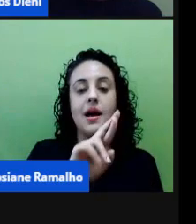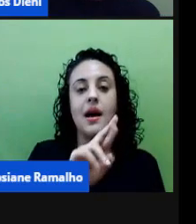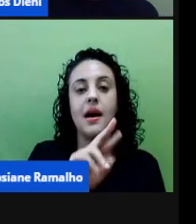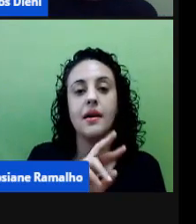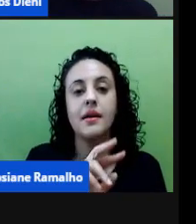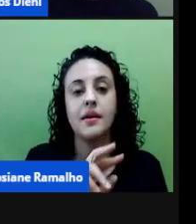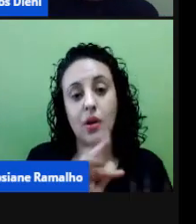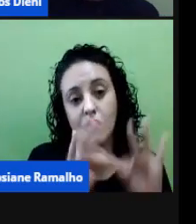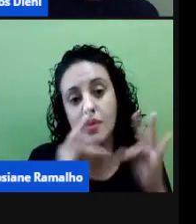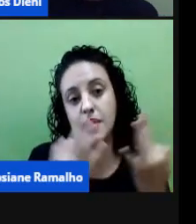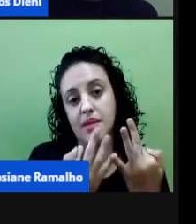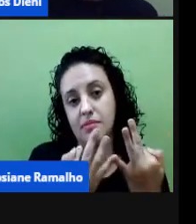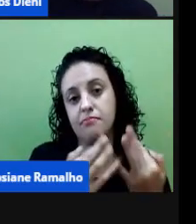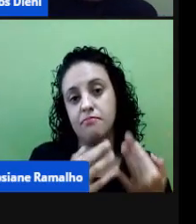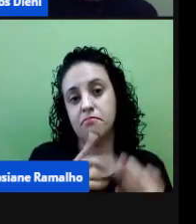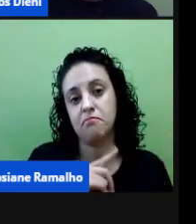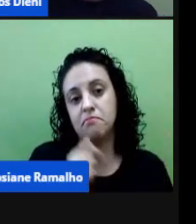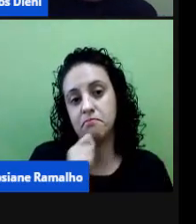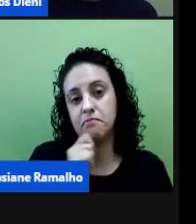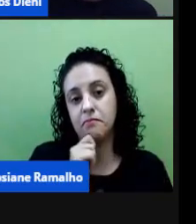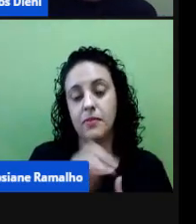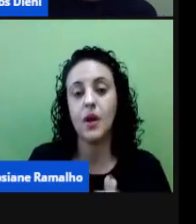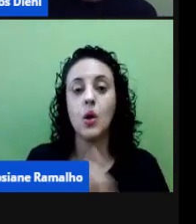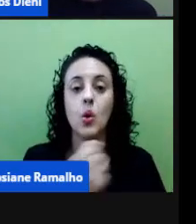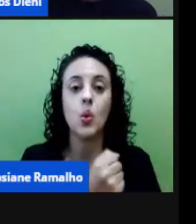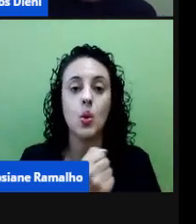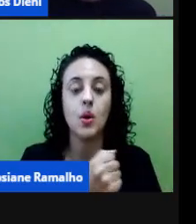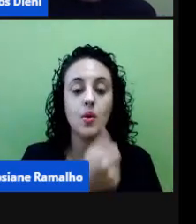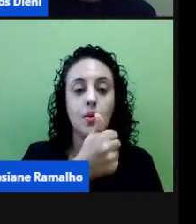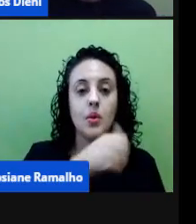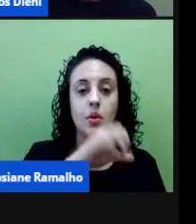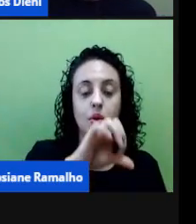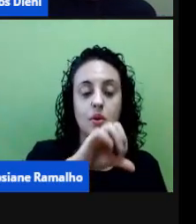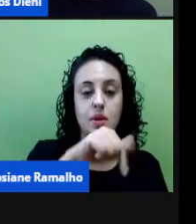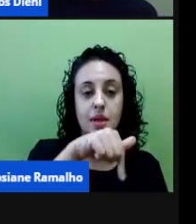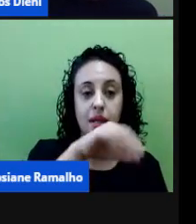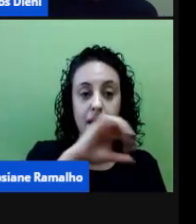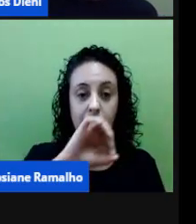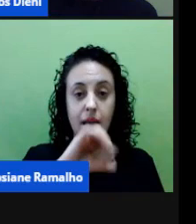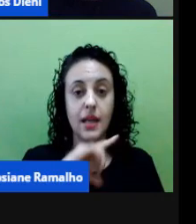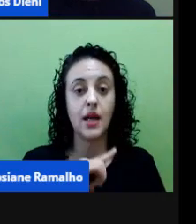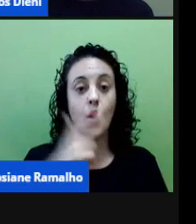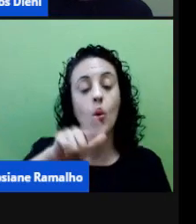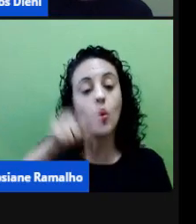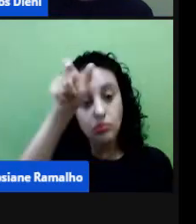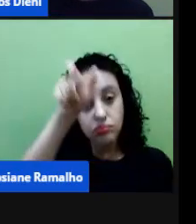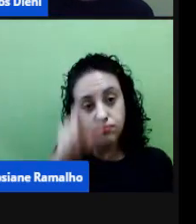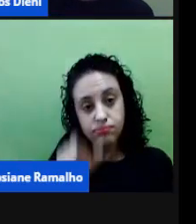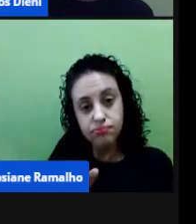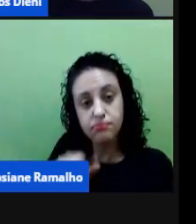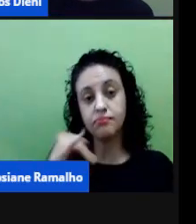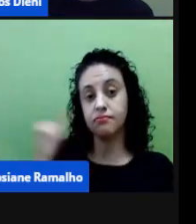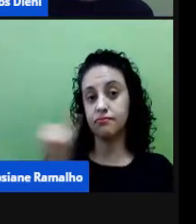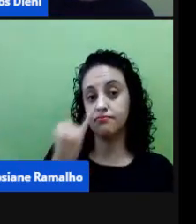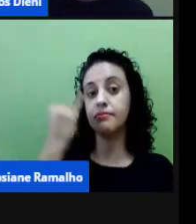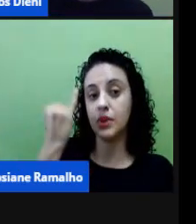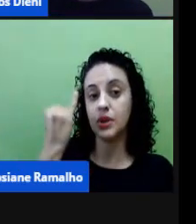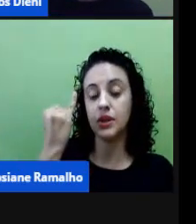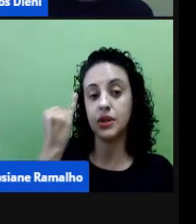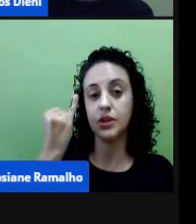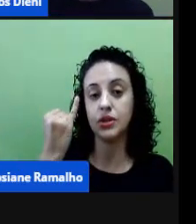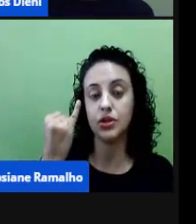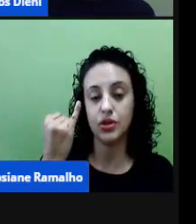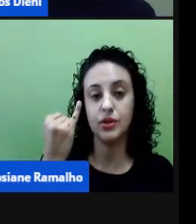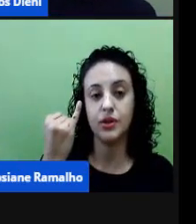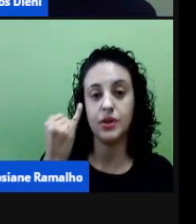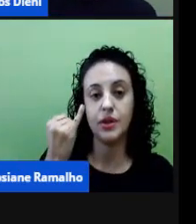Na década de 70, a gente tem uma outra figura no cinema sul-mato-grossense, que é uma figura de grande projeção nacional, que é o Davi